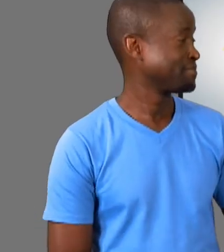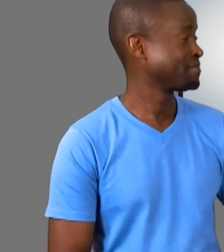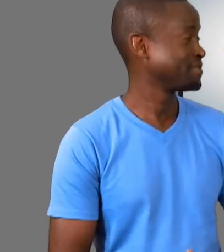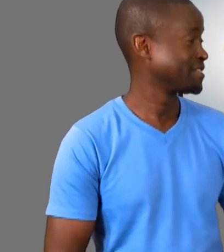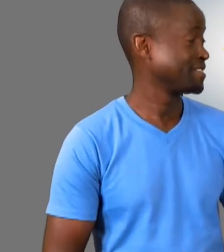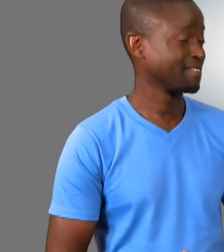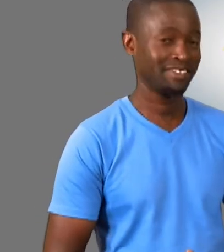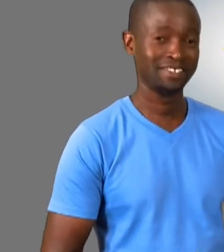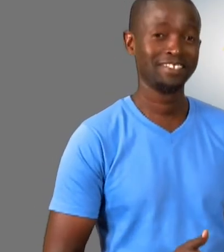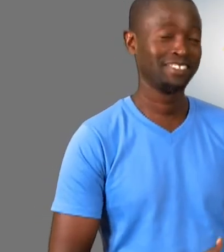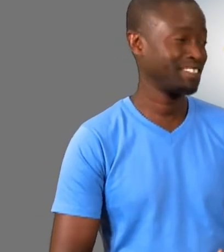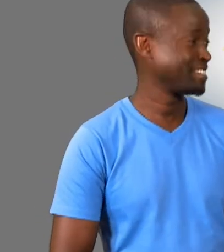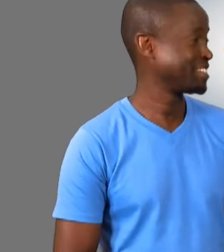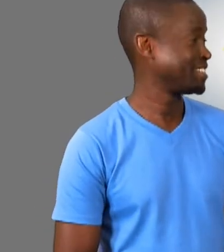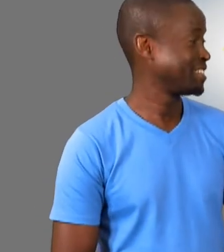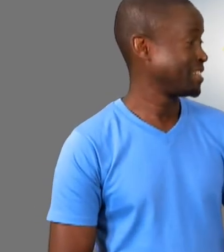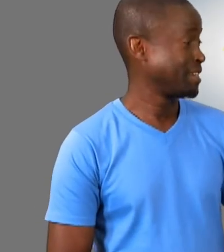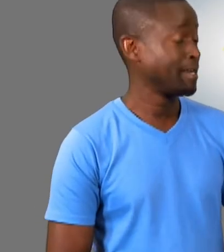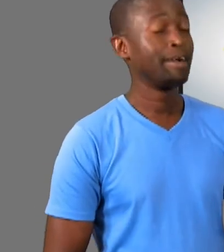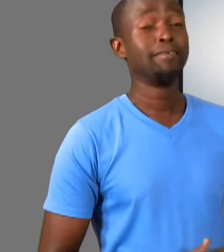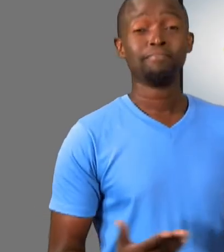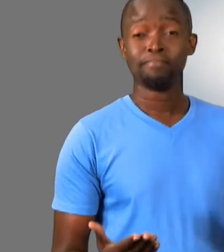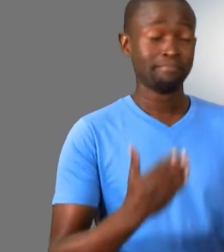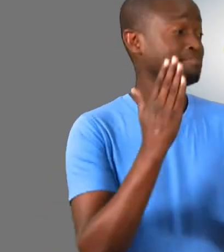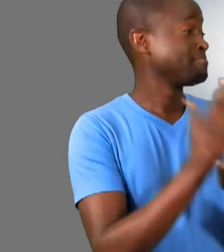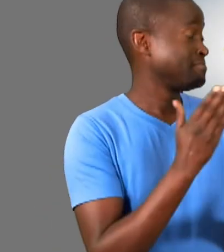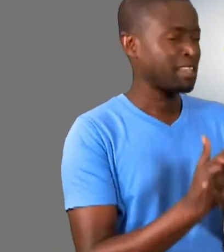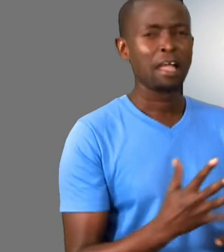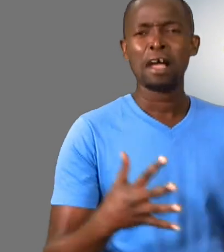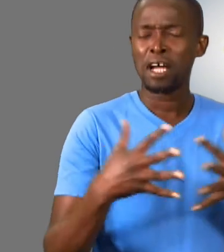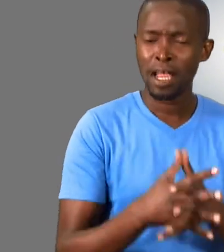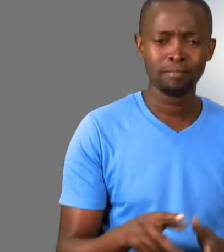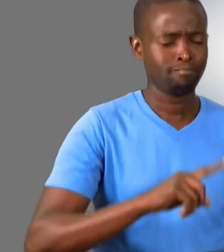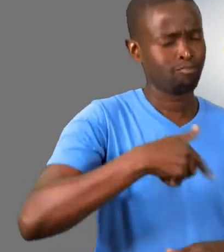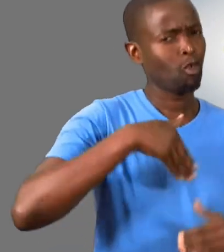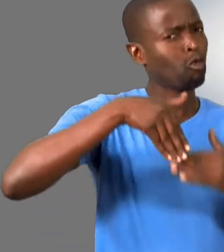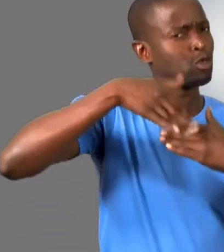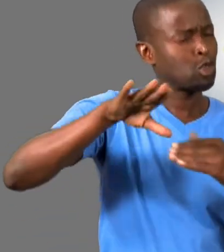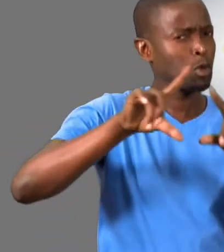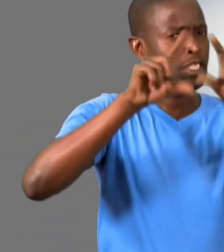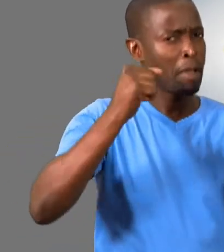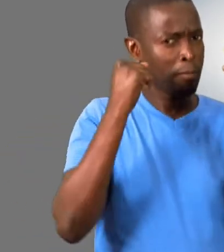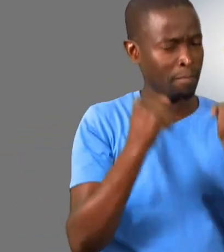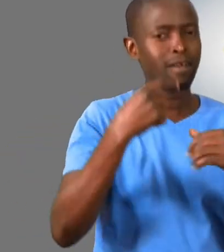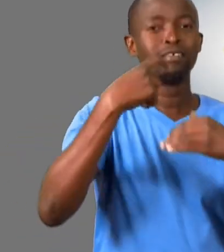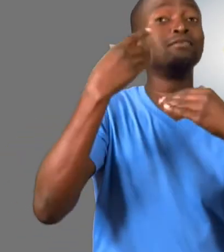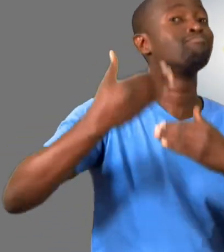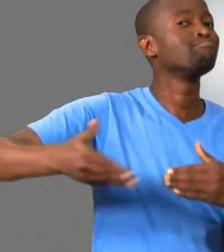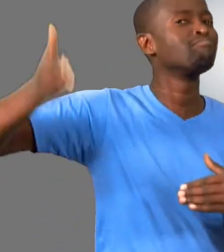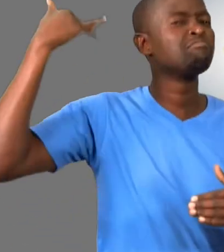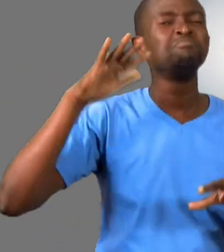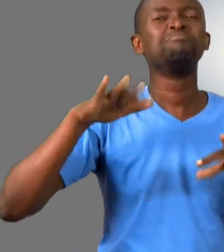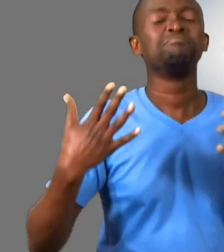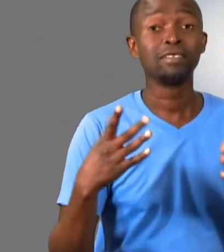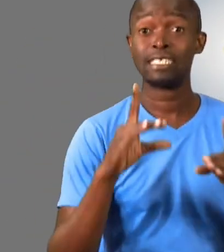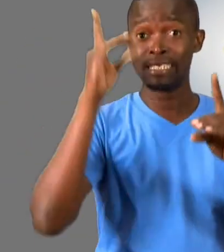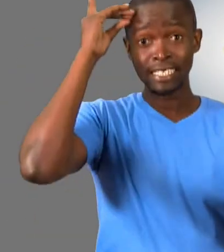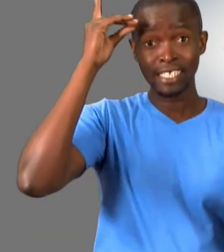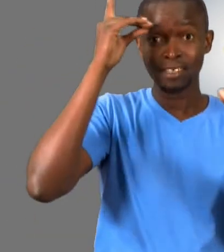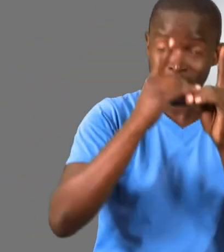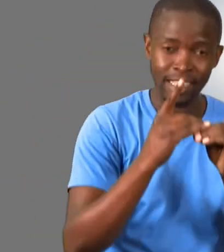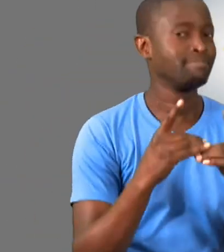Souza, vamos à aula de língua de sinais? Claro. Hoje, continuamos com o tema da